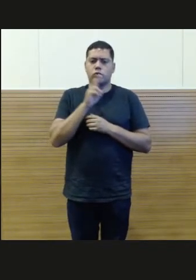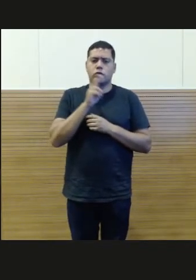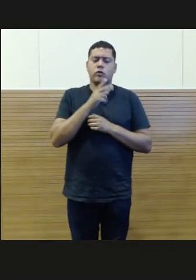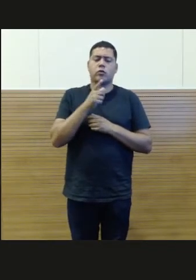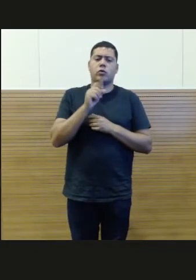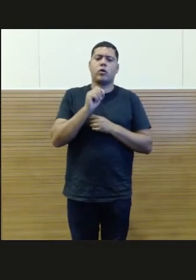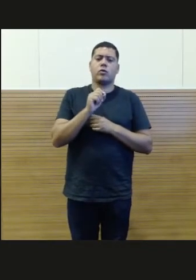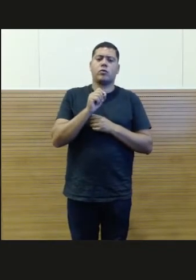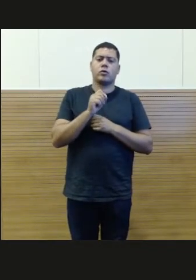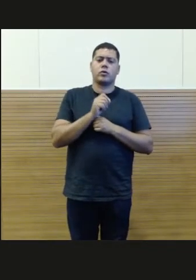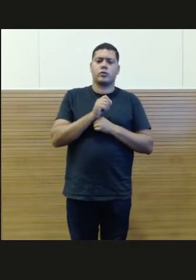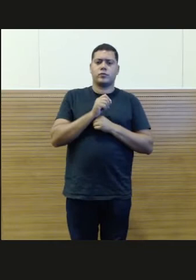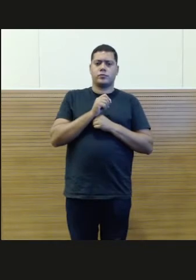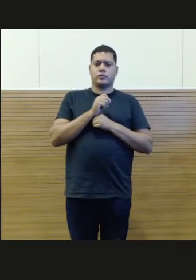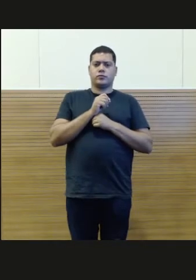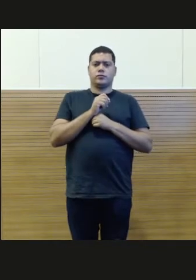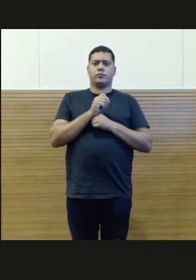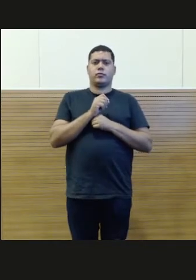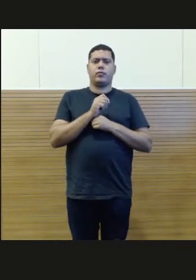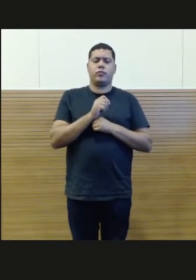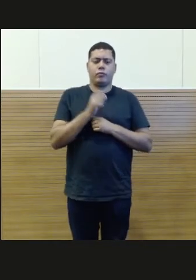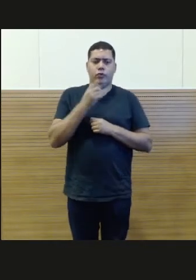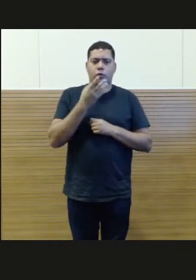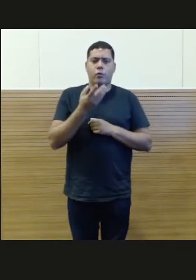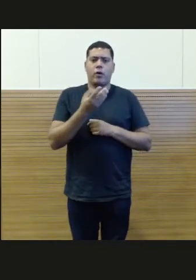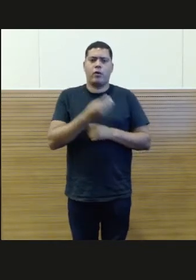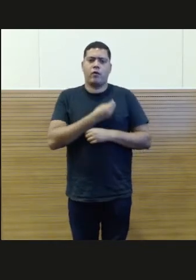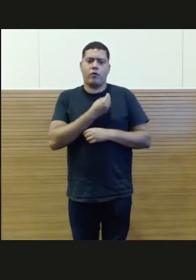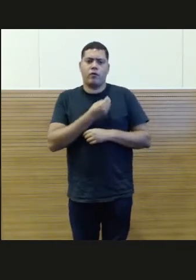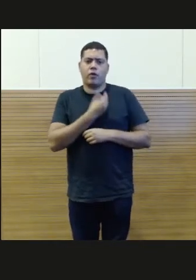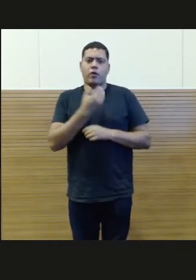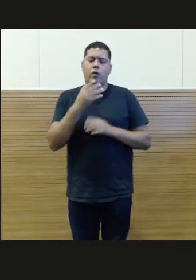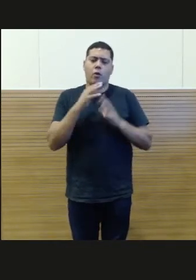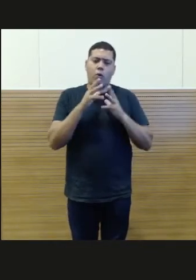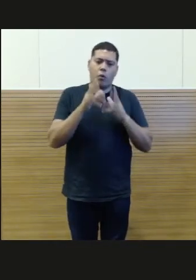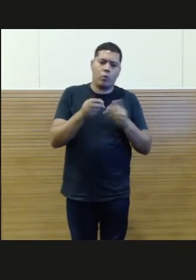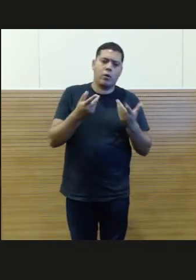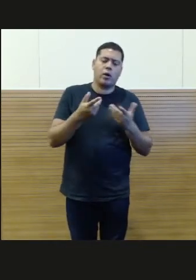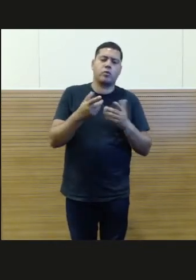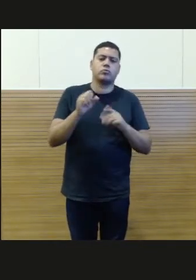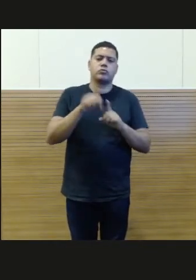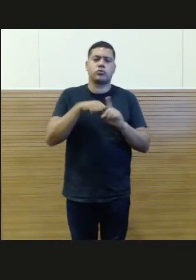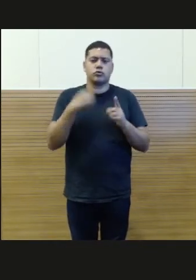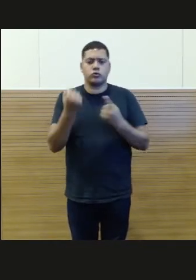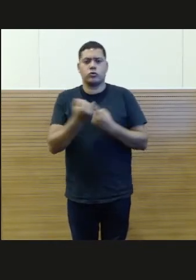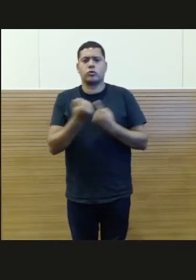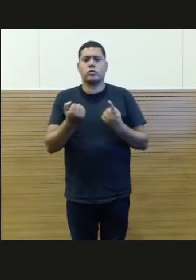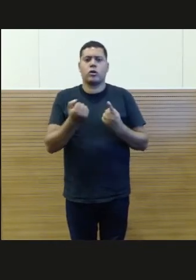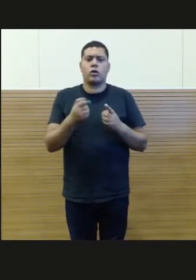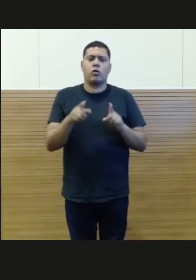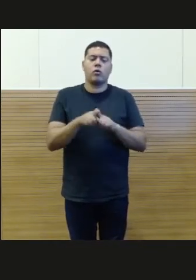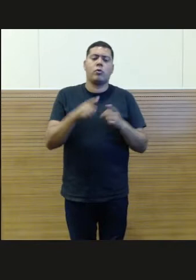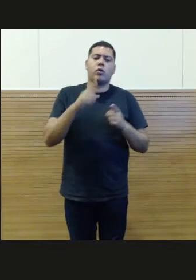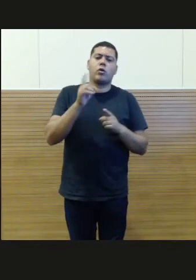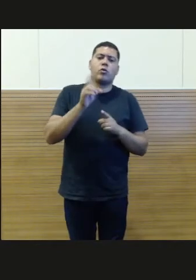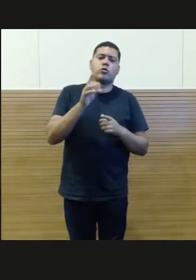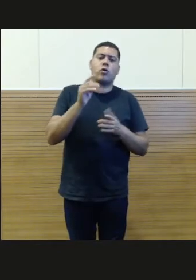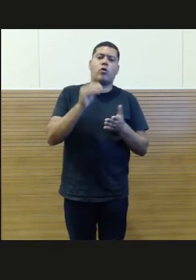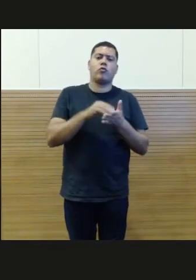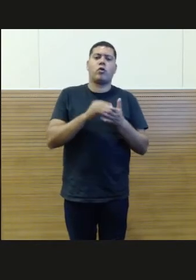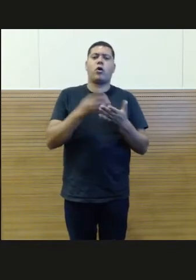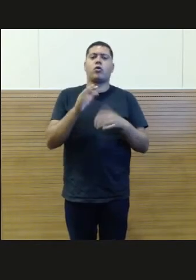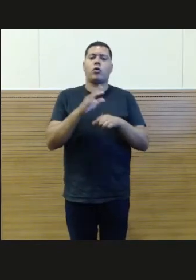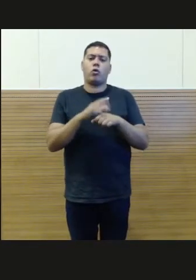que é o bem-estar completo, físico, mental e social, e não só a ausência de doenças